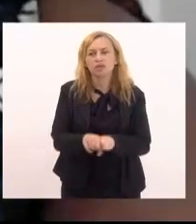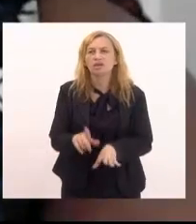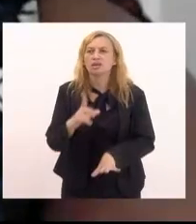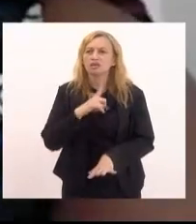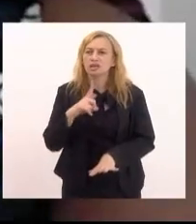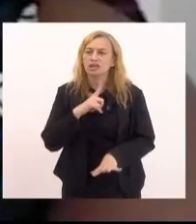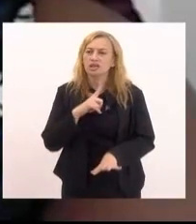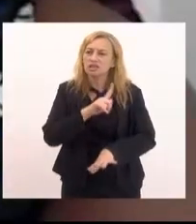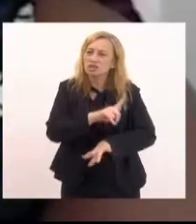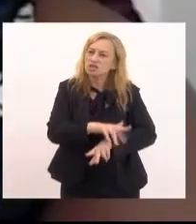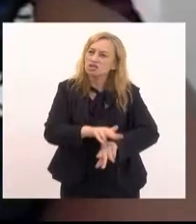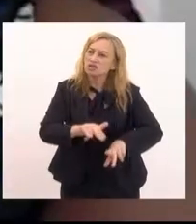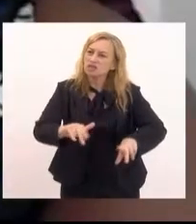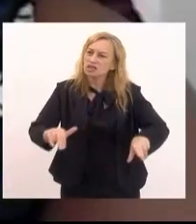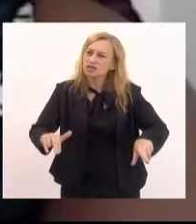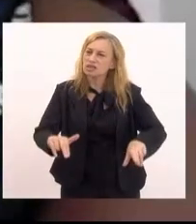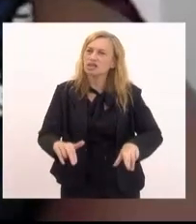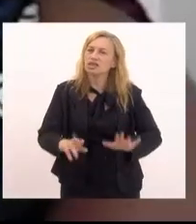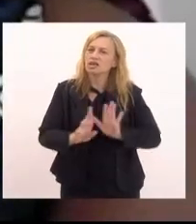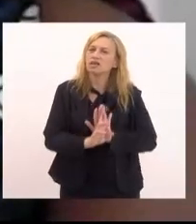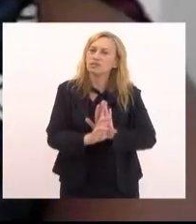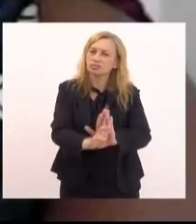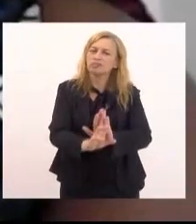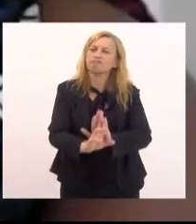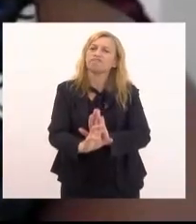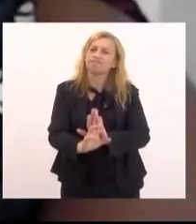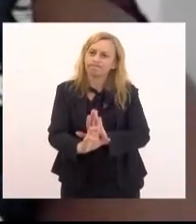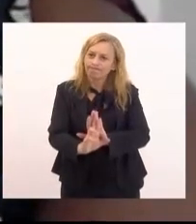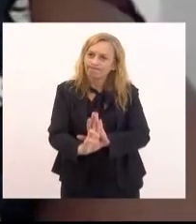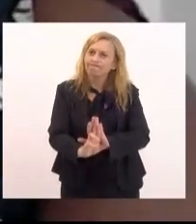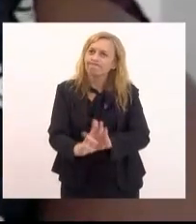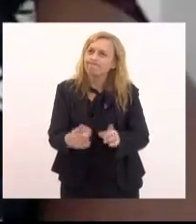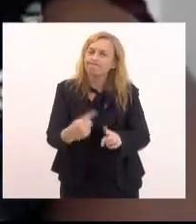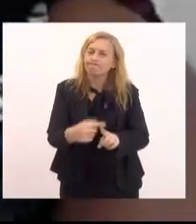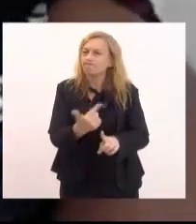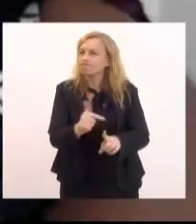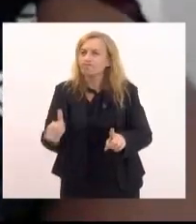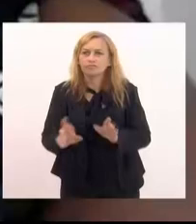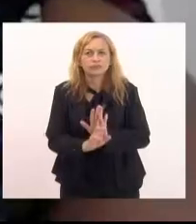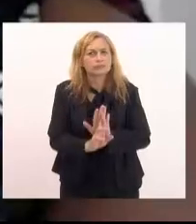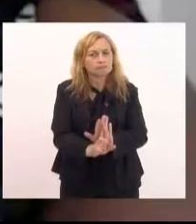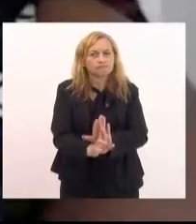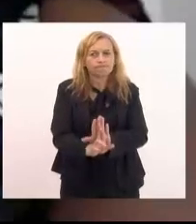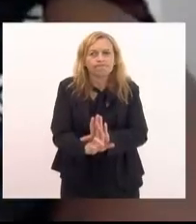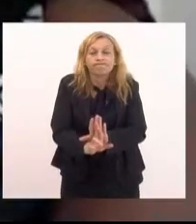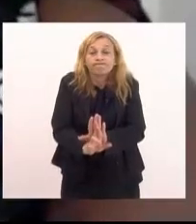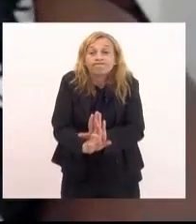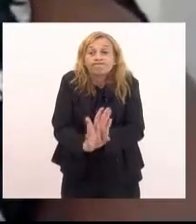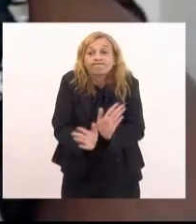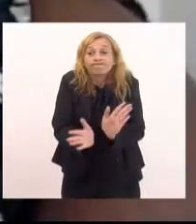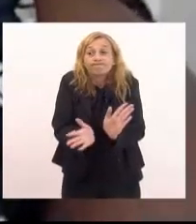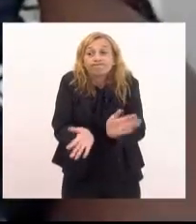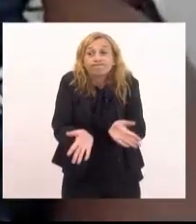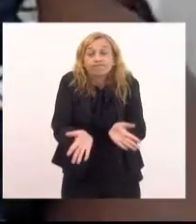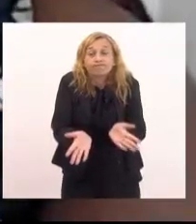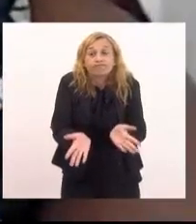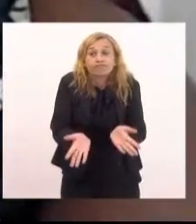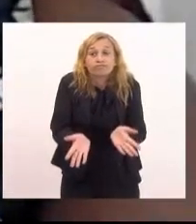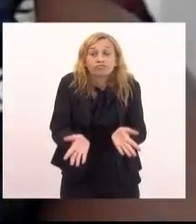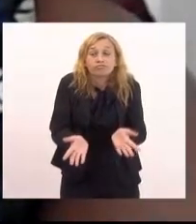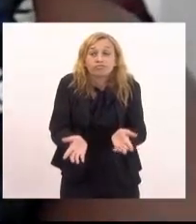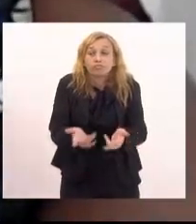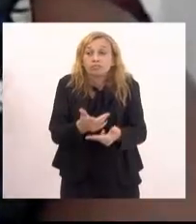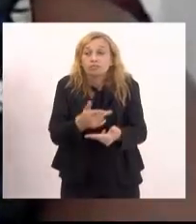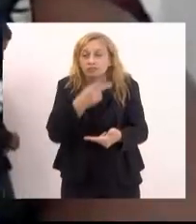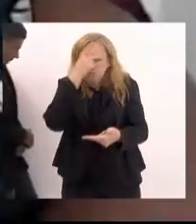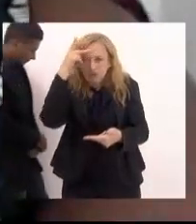essa diversidade, essa representatividade, porque se não houvesse essa representatividade, figuras como essa